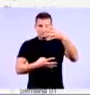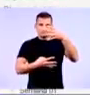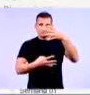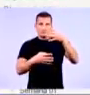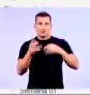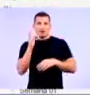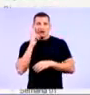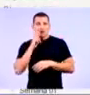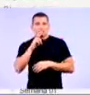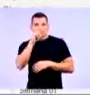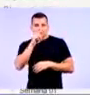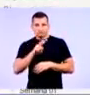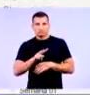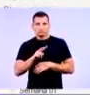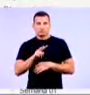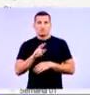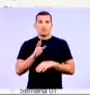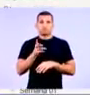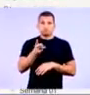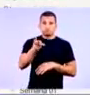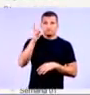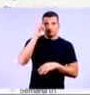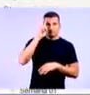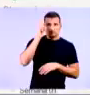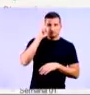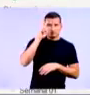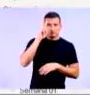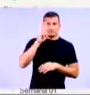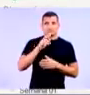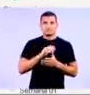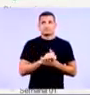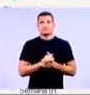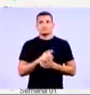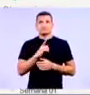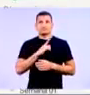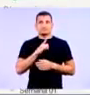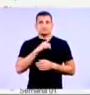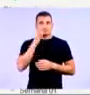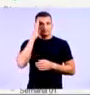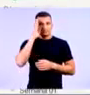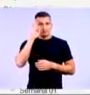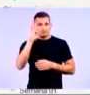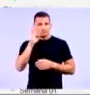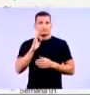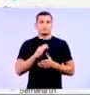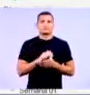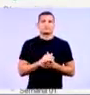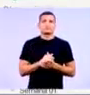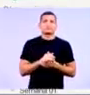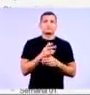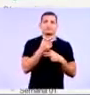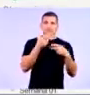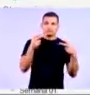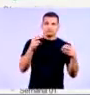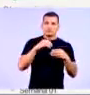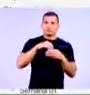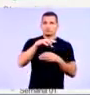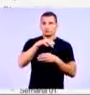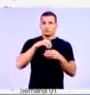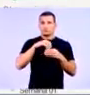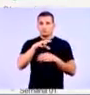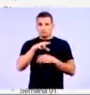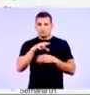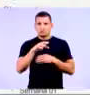visualizando, né? Sempre lembrando a ementa. Aqui tem os principais conteúdos referentes